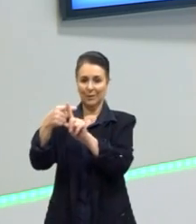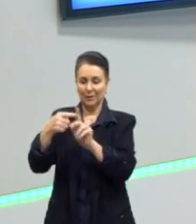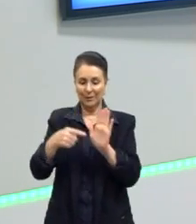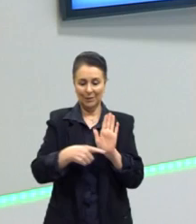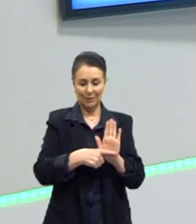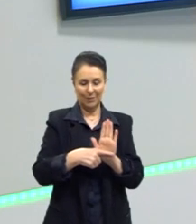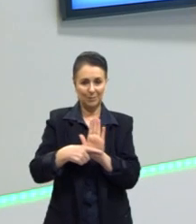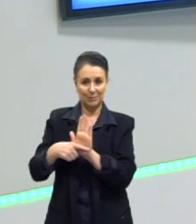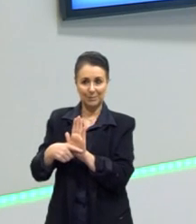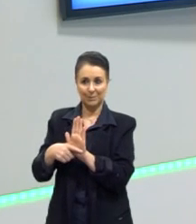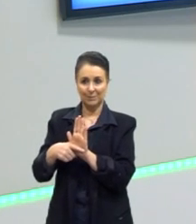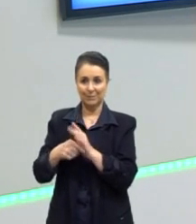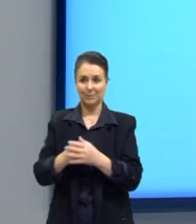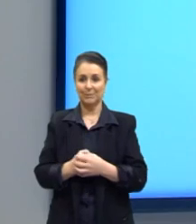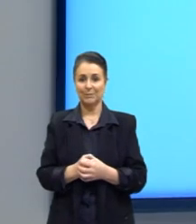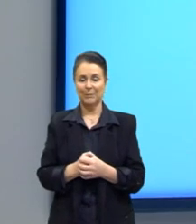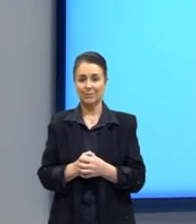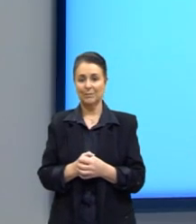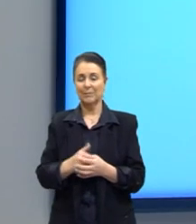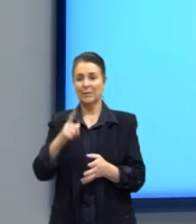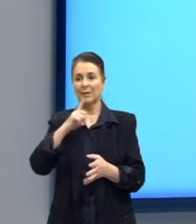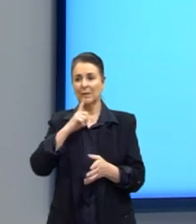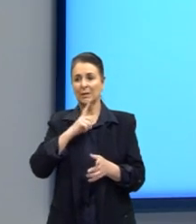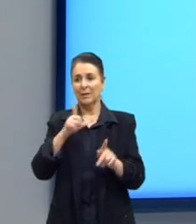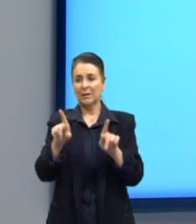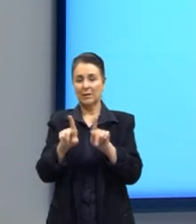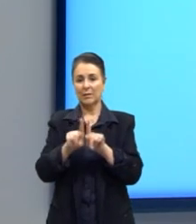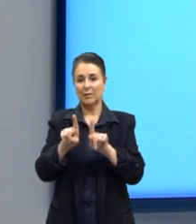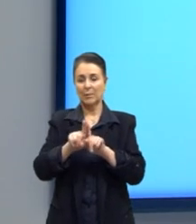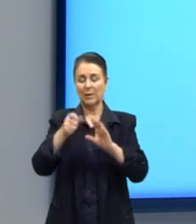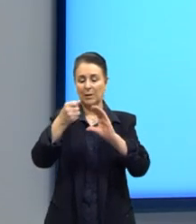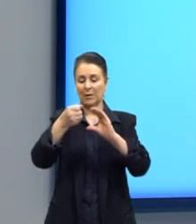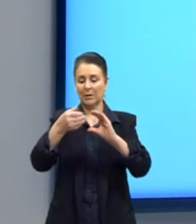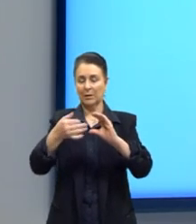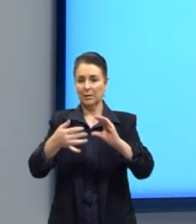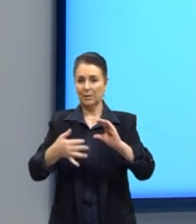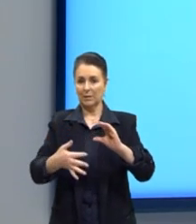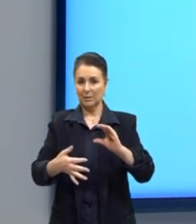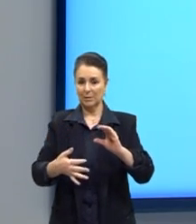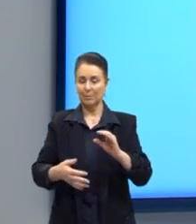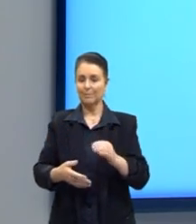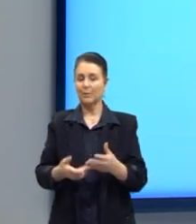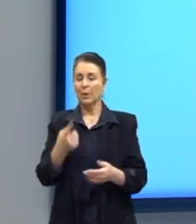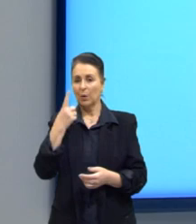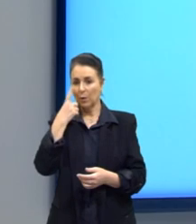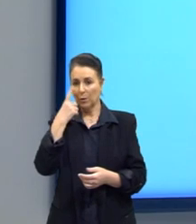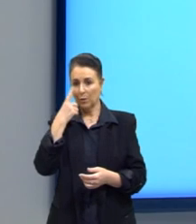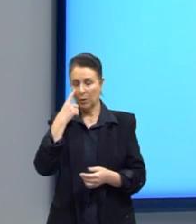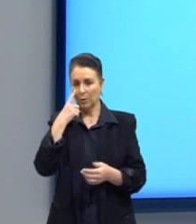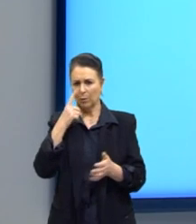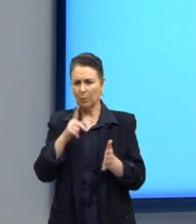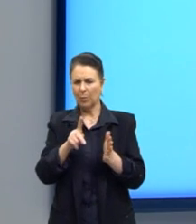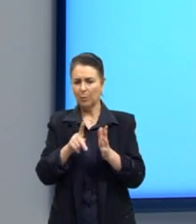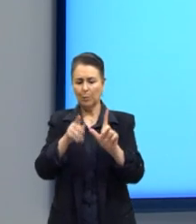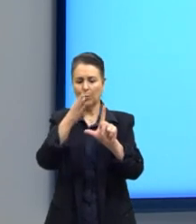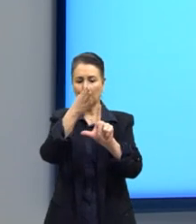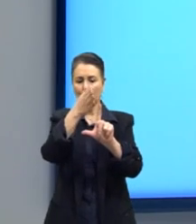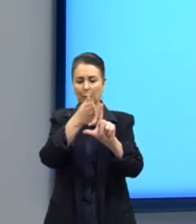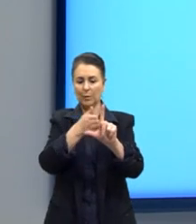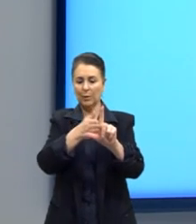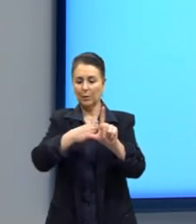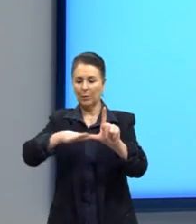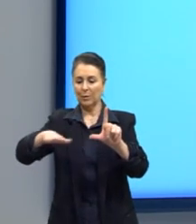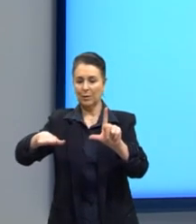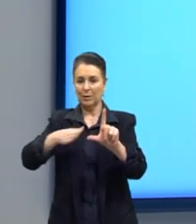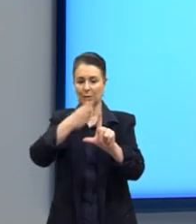dos quadrantes nós temos ainda algumas características observando o próprio plano cartesiano